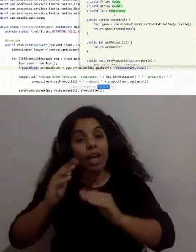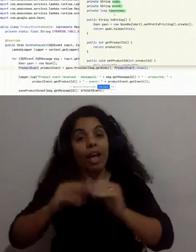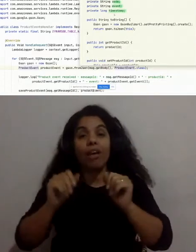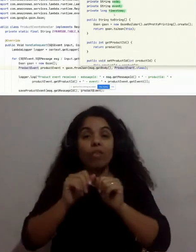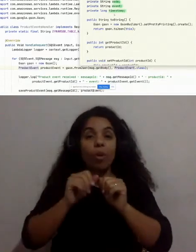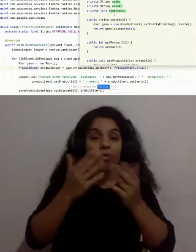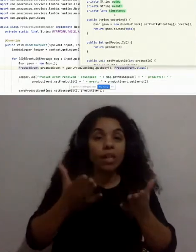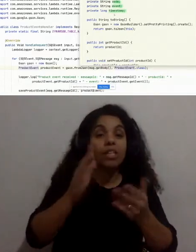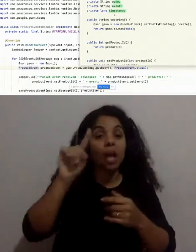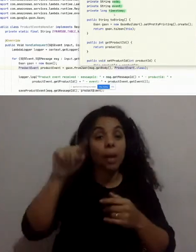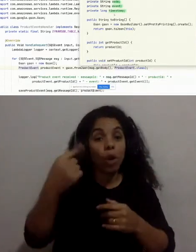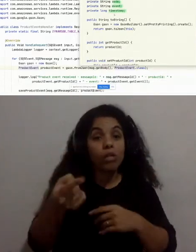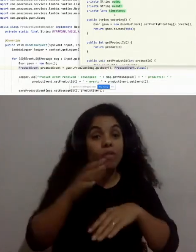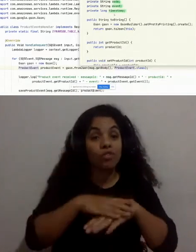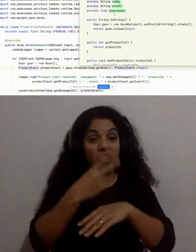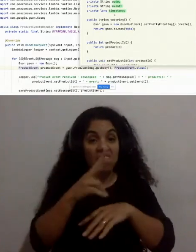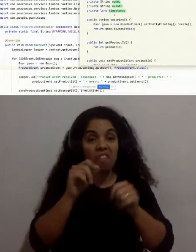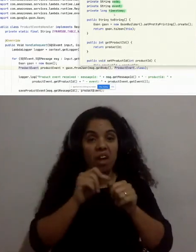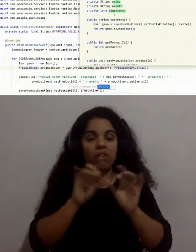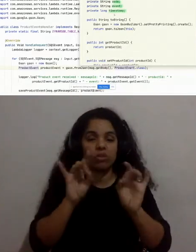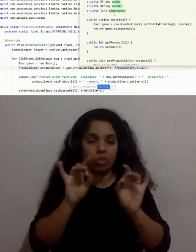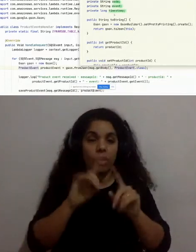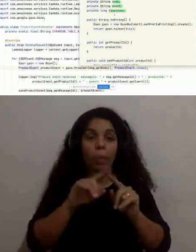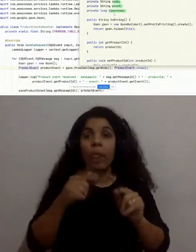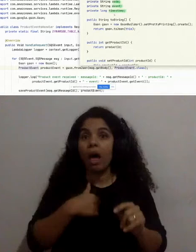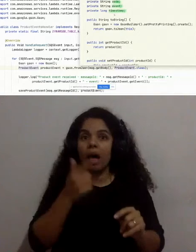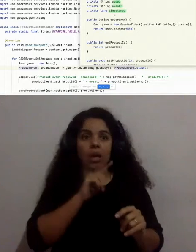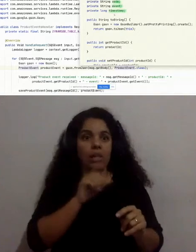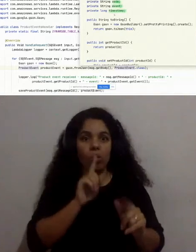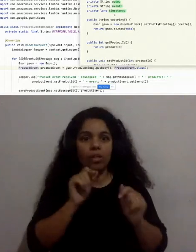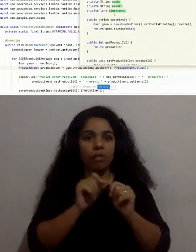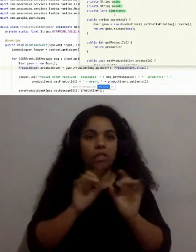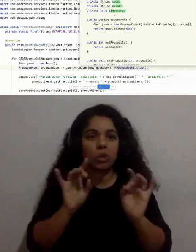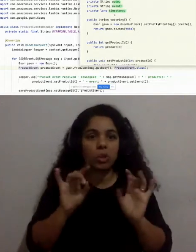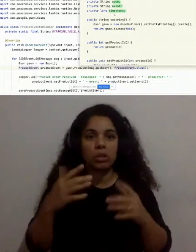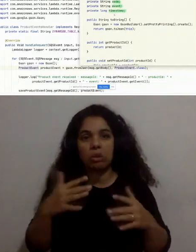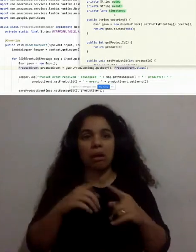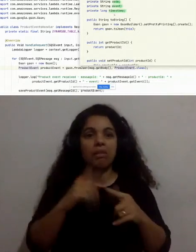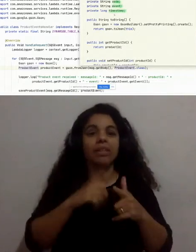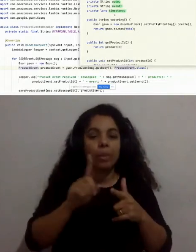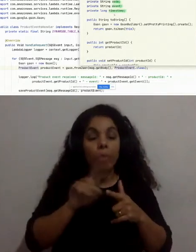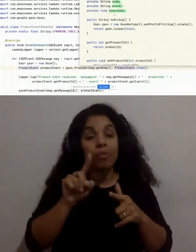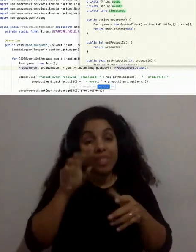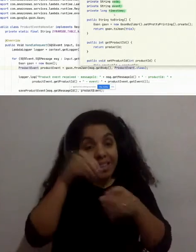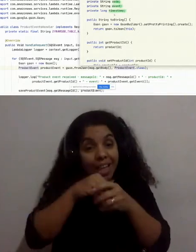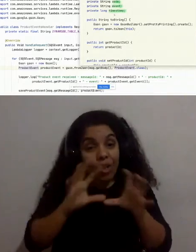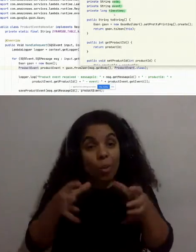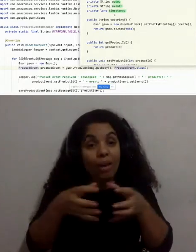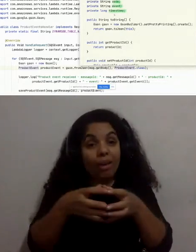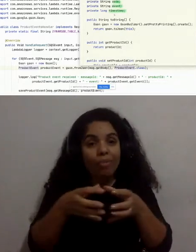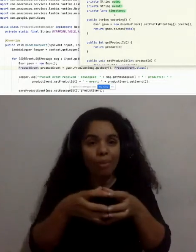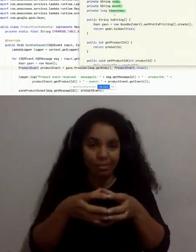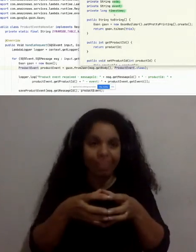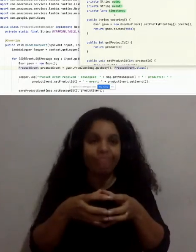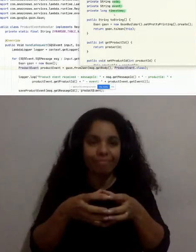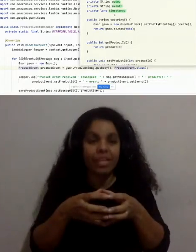Numa próxima vez você vai fazer sozinho. Se você não tem, não consigo fazer sozinho, não tem problema. Você está dentro de uma equipe. Eu